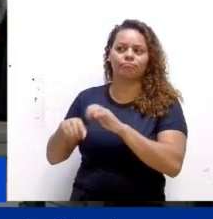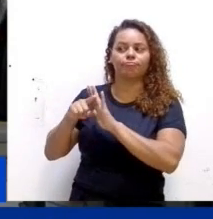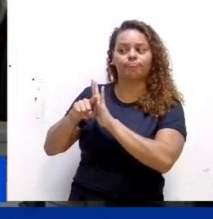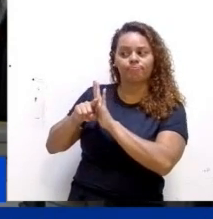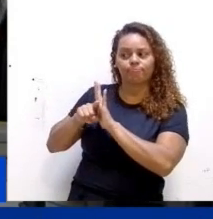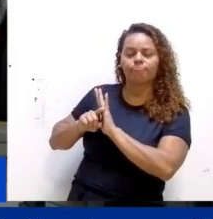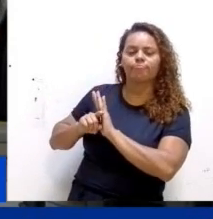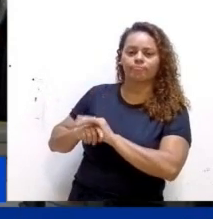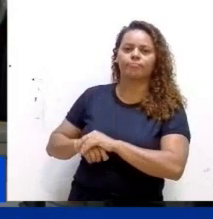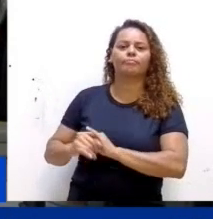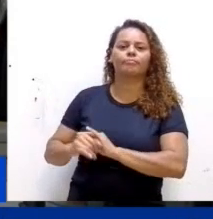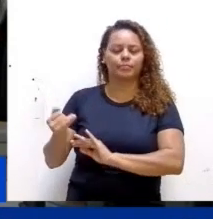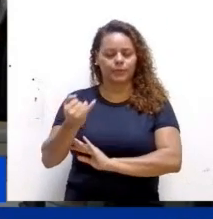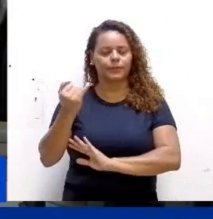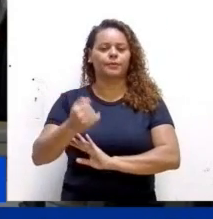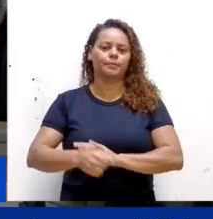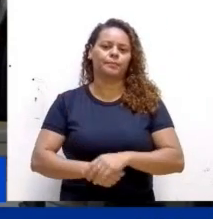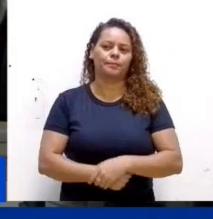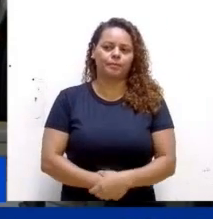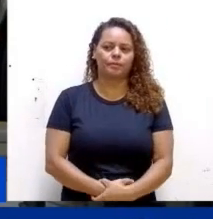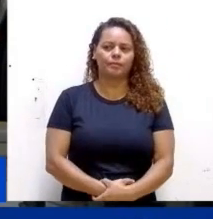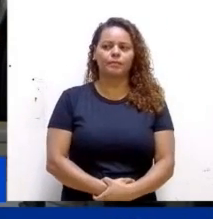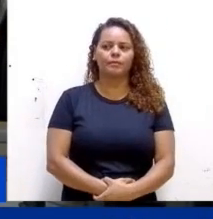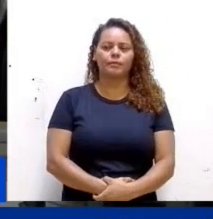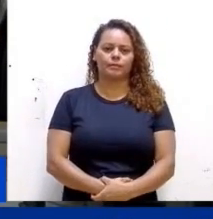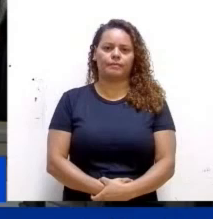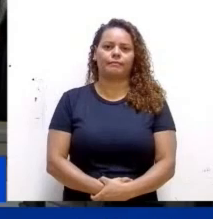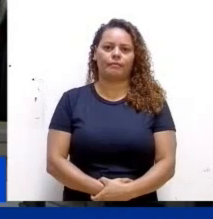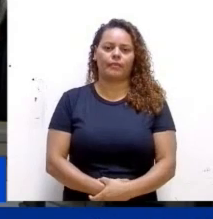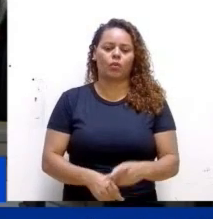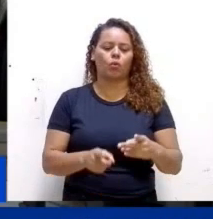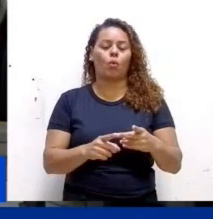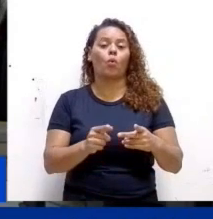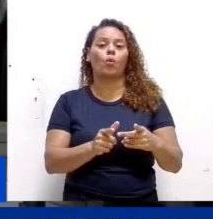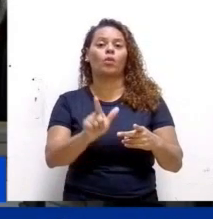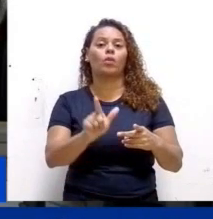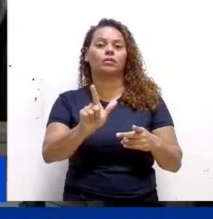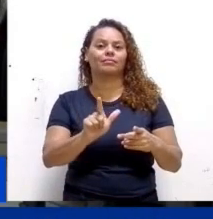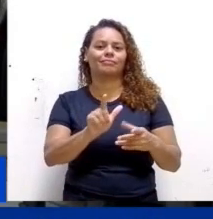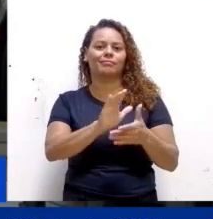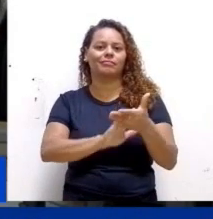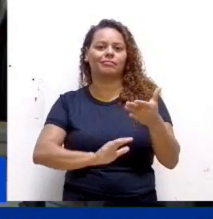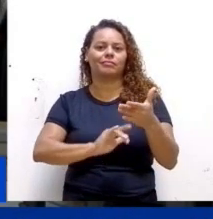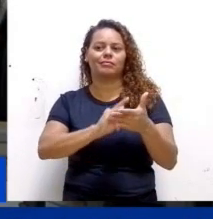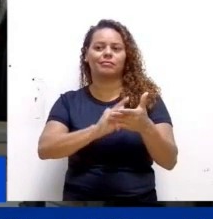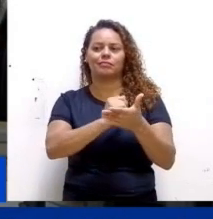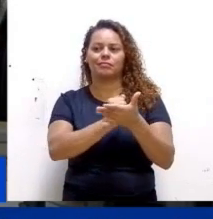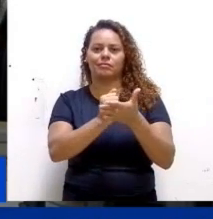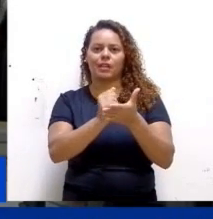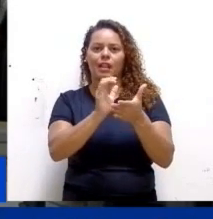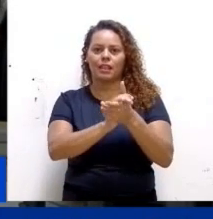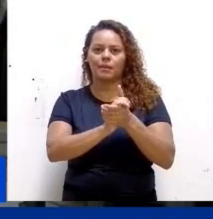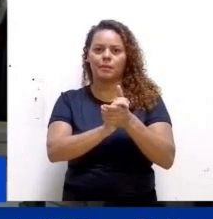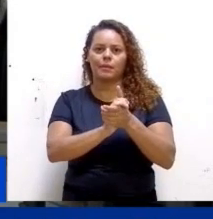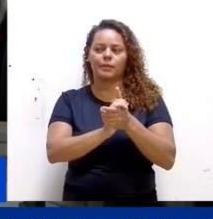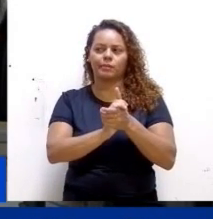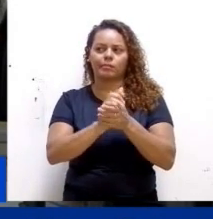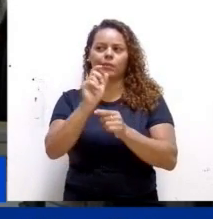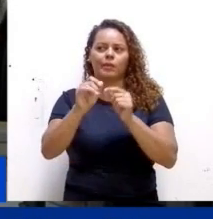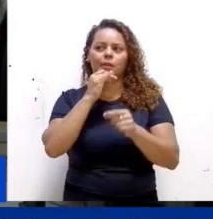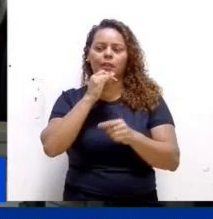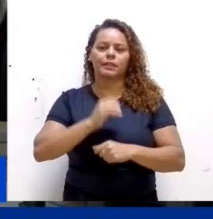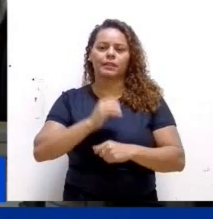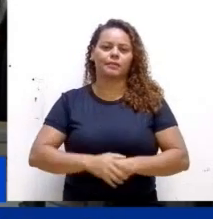avançar. Bom, um outro ponto sobre casamento que eu quero falar com vocês, já falei do conceito, da